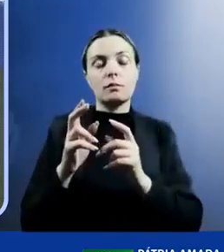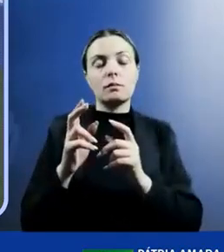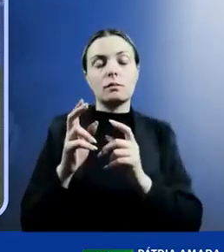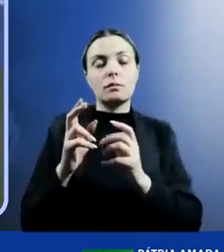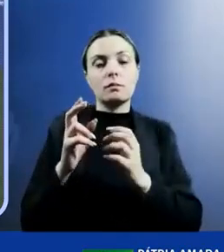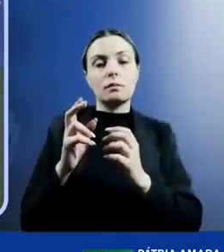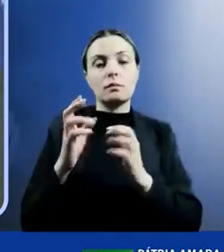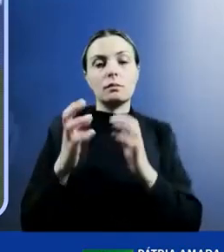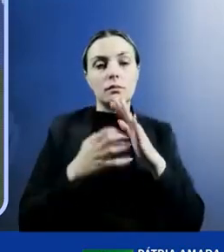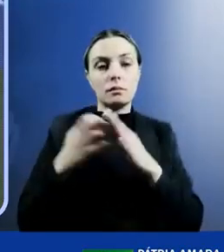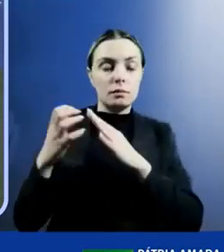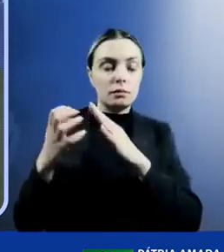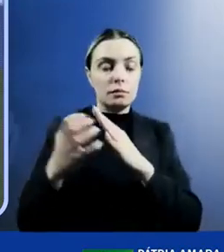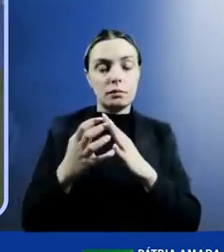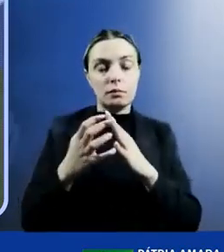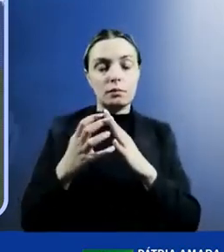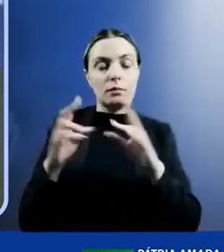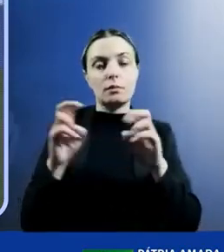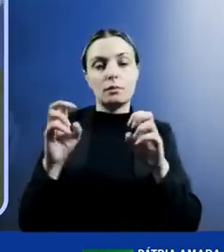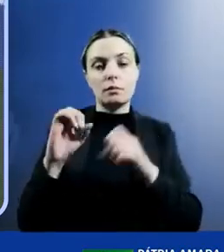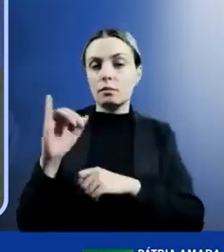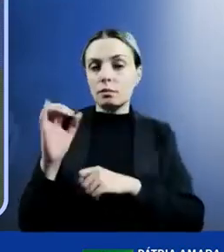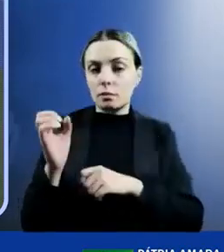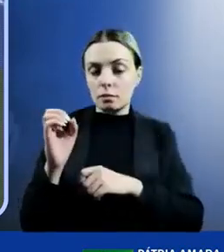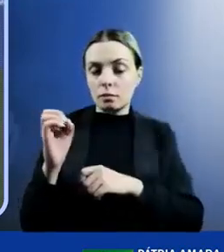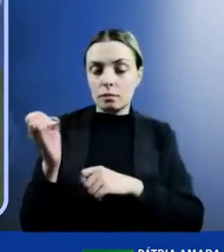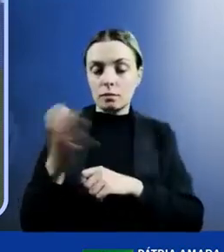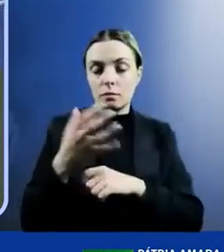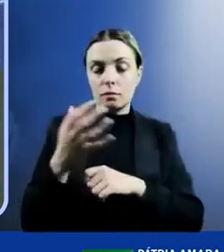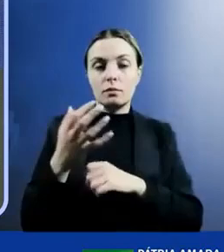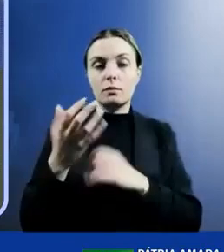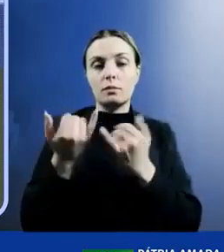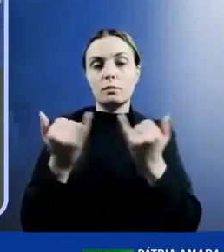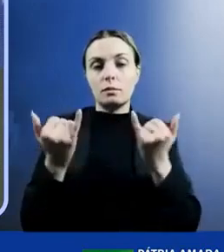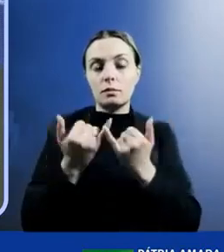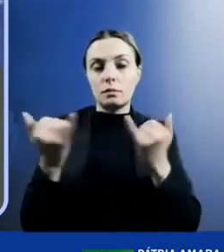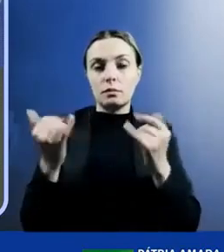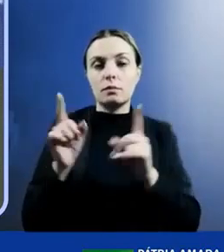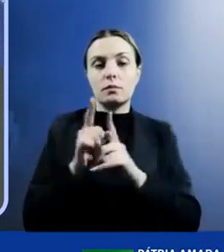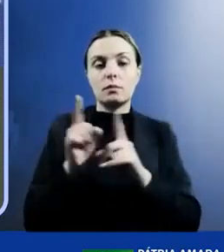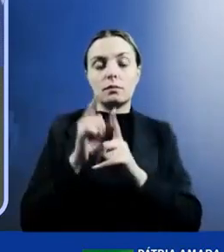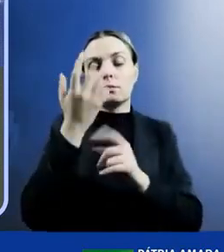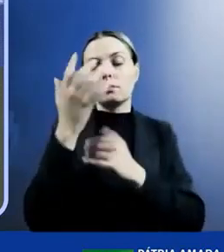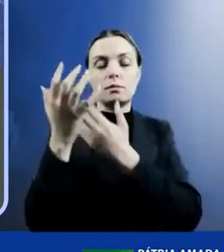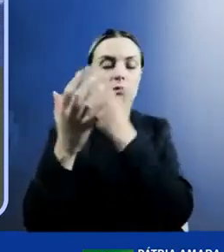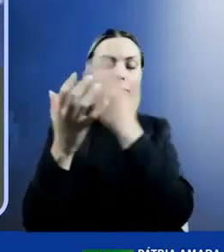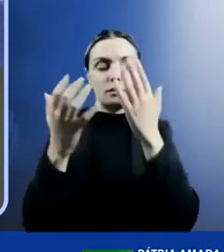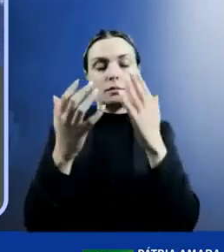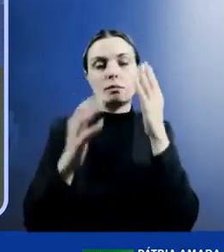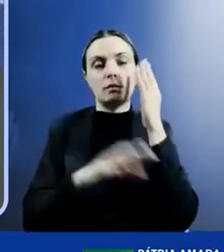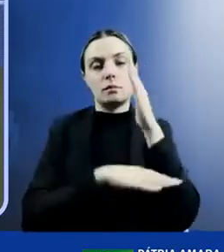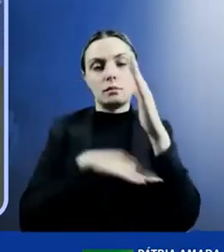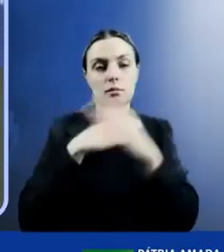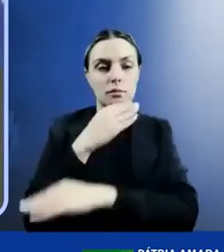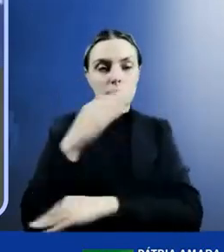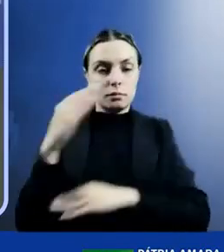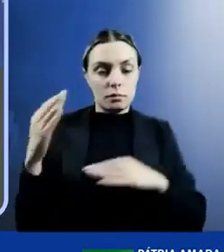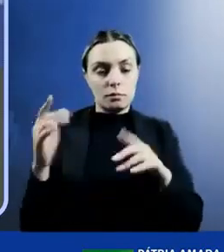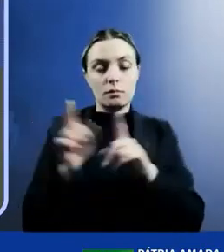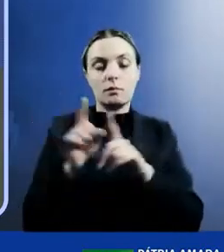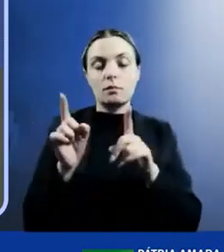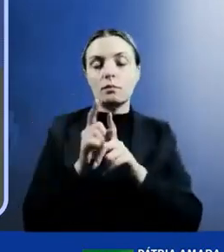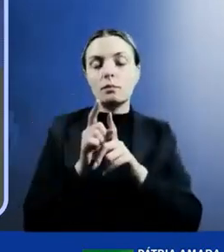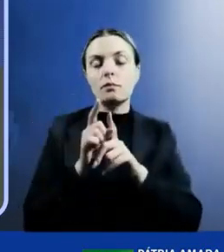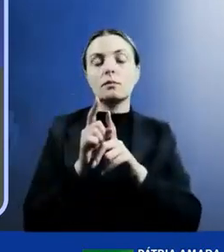temos visto aí como um impacto a questão do desmatamento, contratos abusivos, impactos na saúde, bem-estar